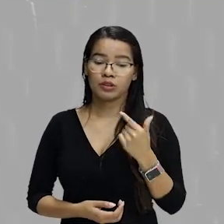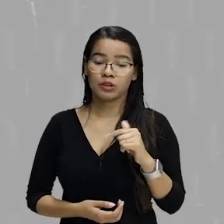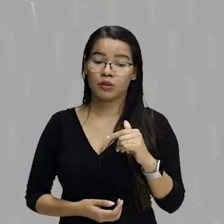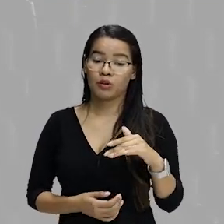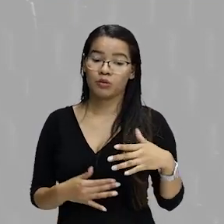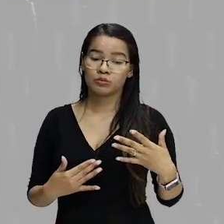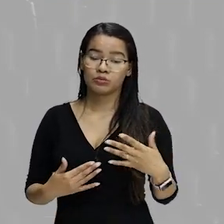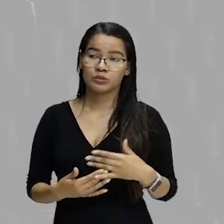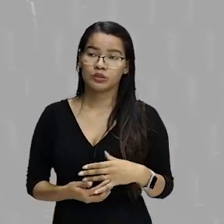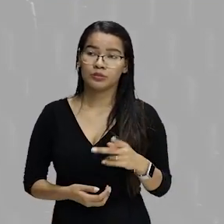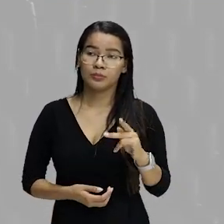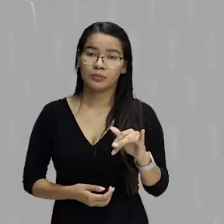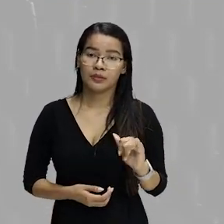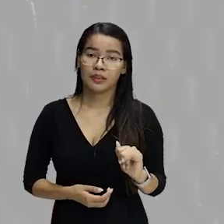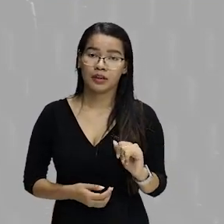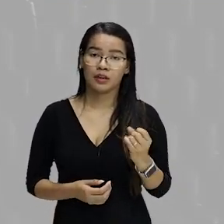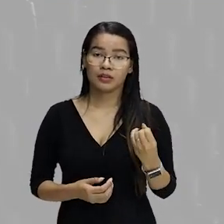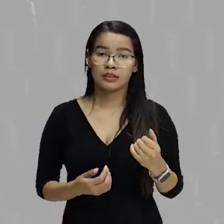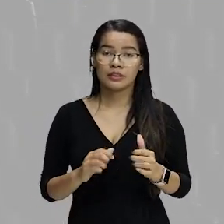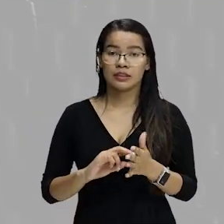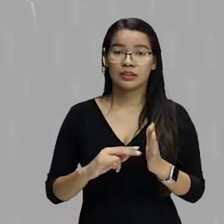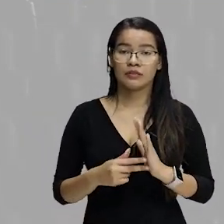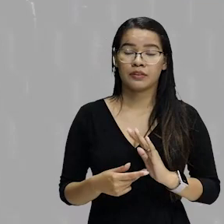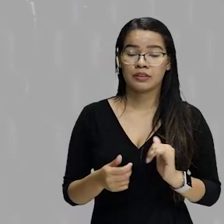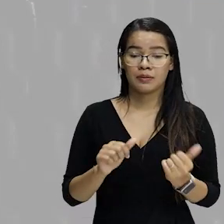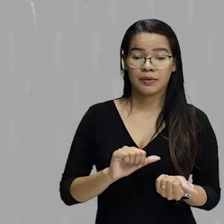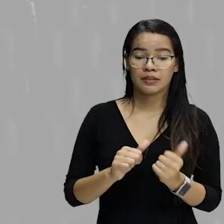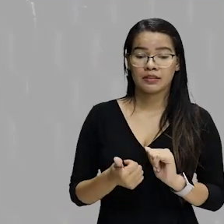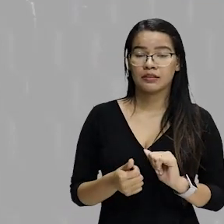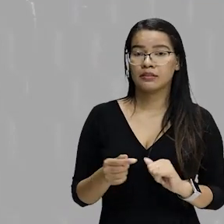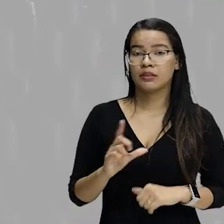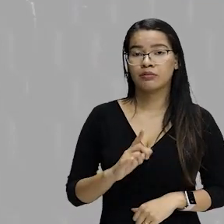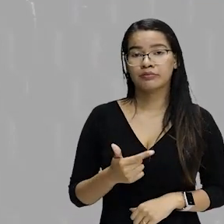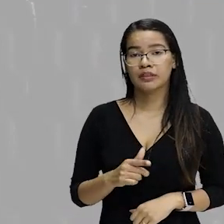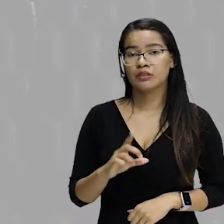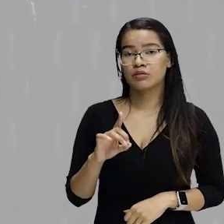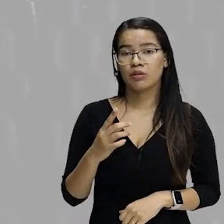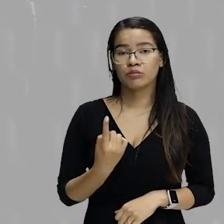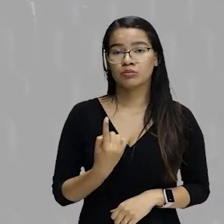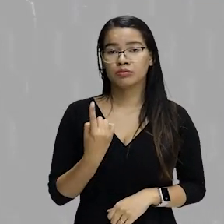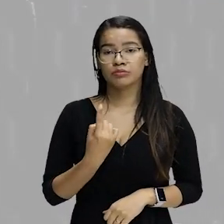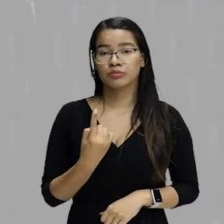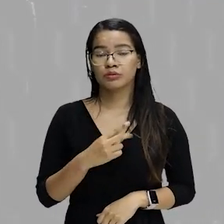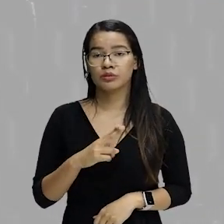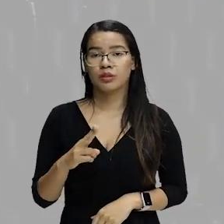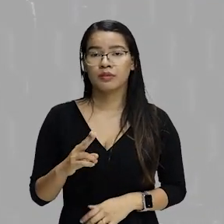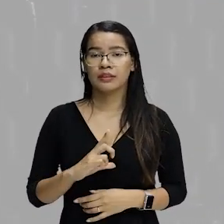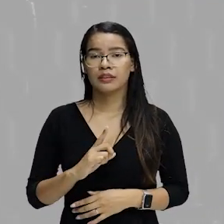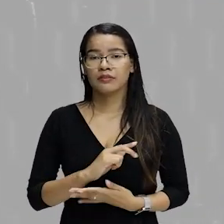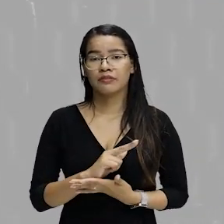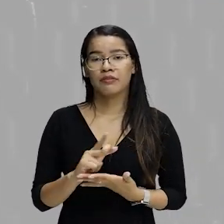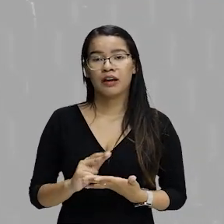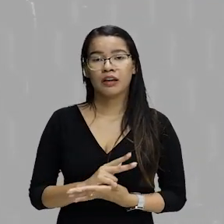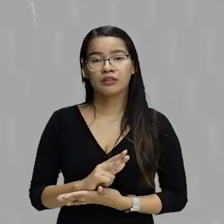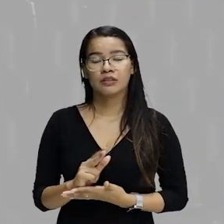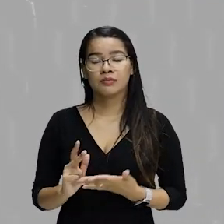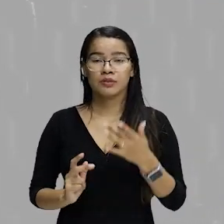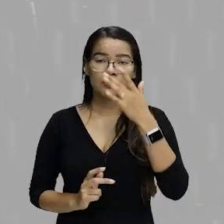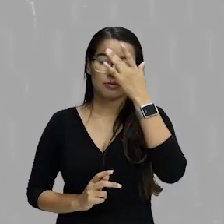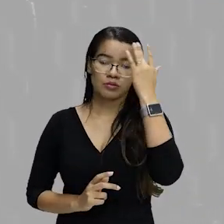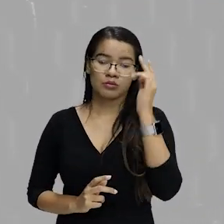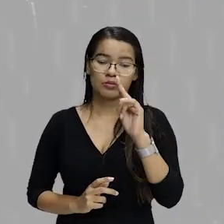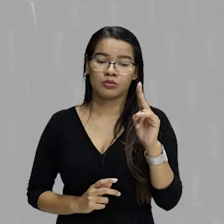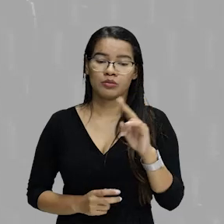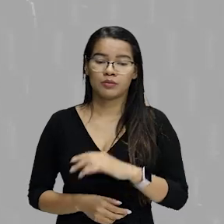ou seja, pia no sentido de ser batizado, o nome dele é só esse. Como há muitos severinos, né, o nome dele é comum, que é santo